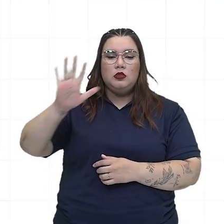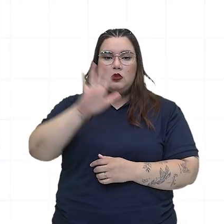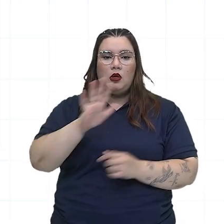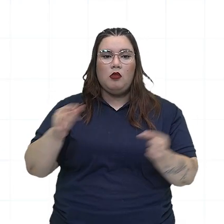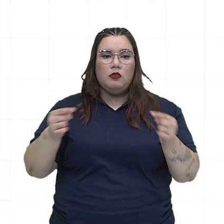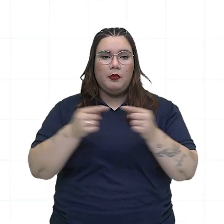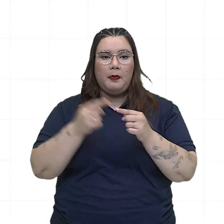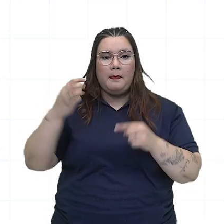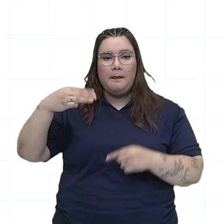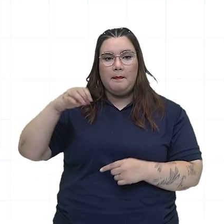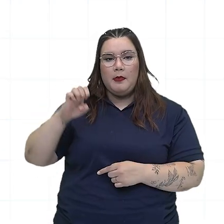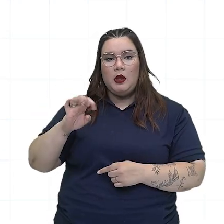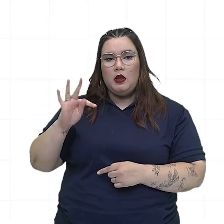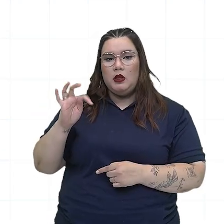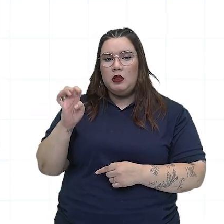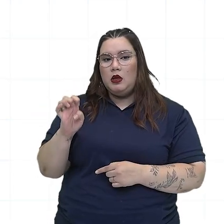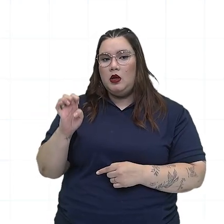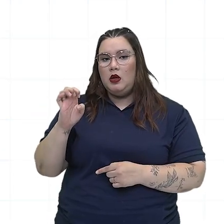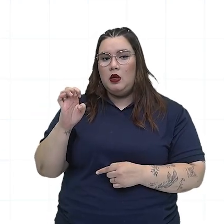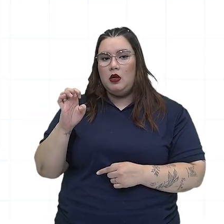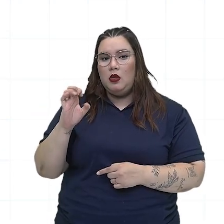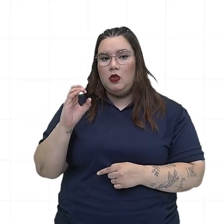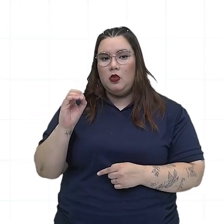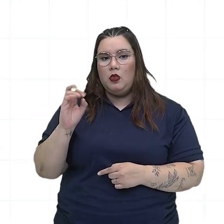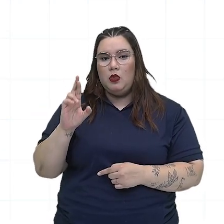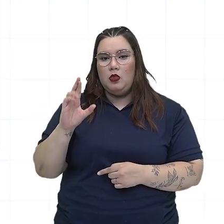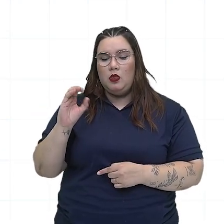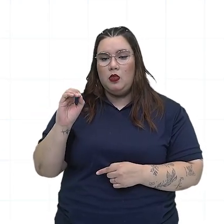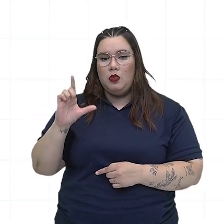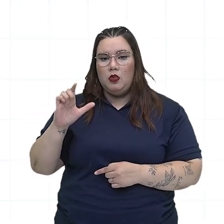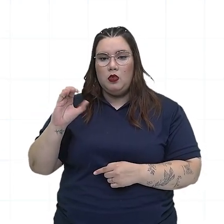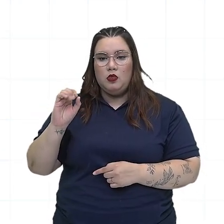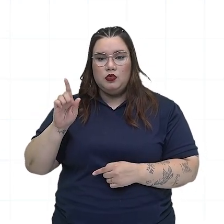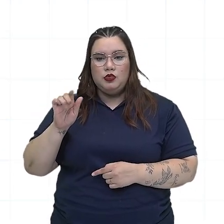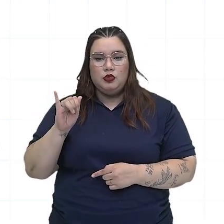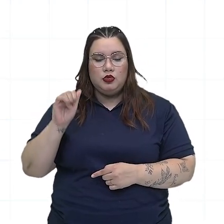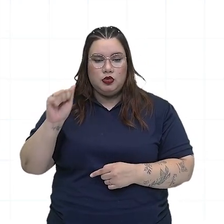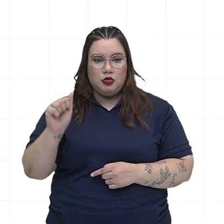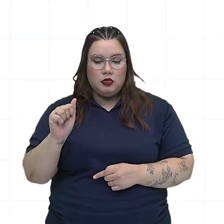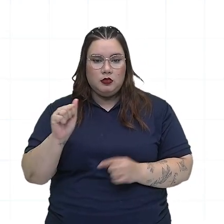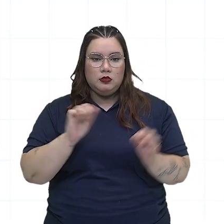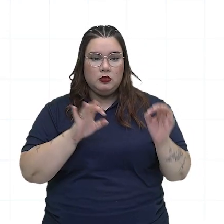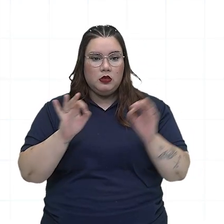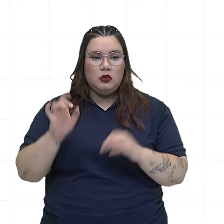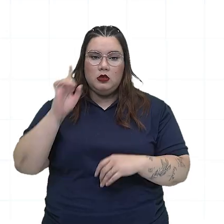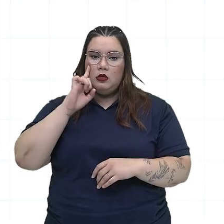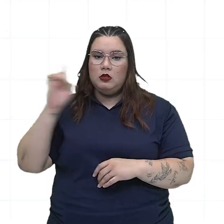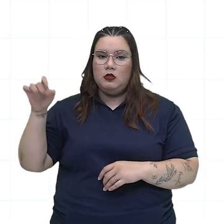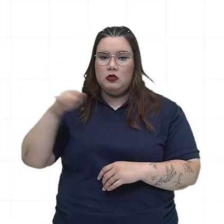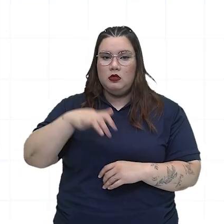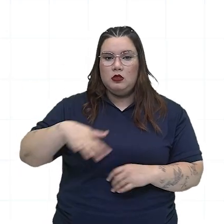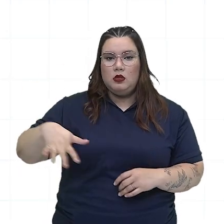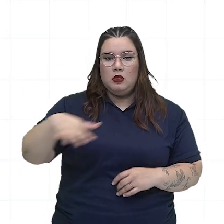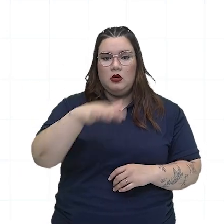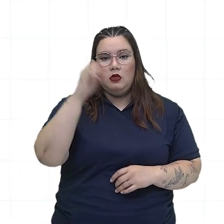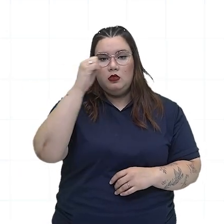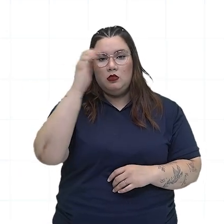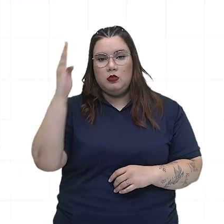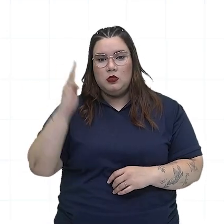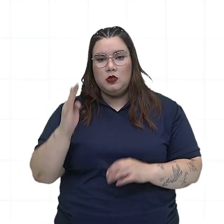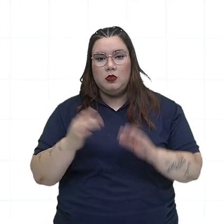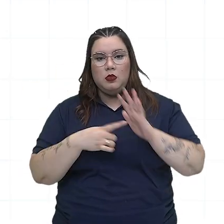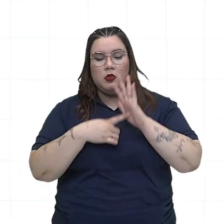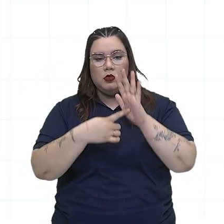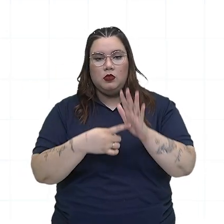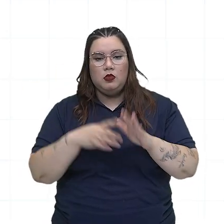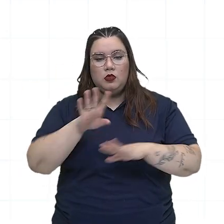Meteorologia. E aí nós temos o mapa do território brasileiro, e aí nós temos as